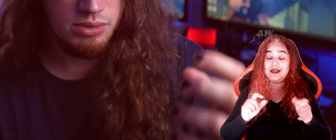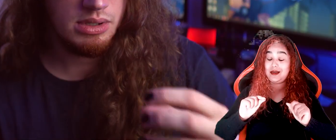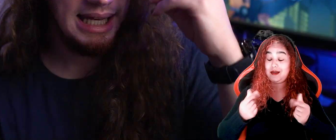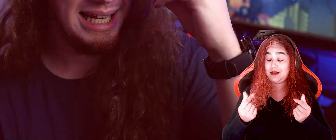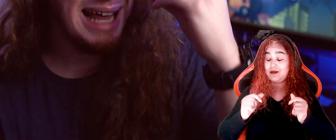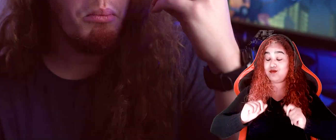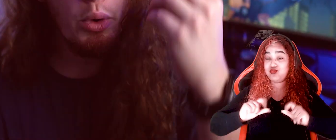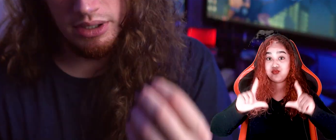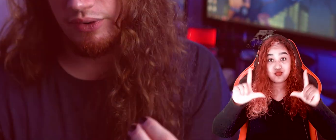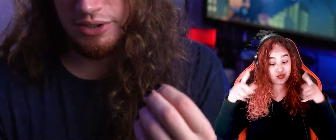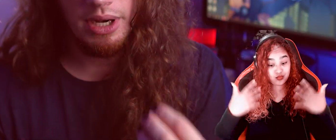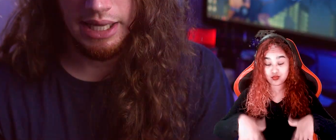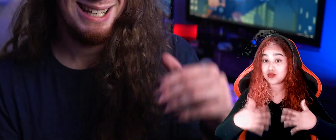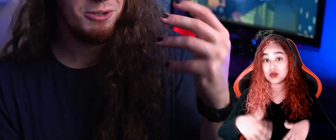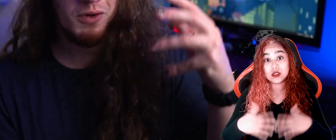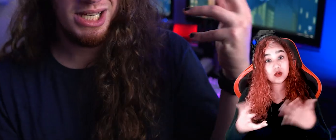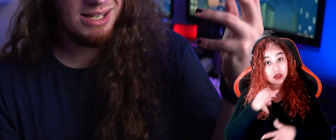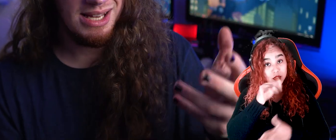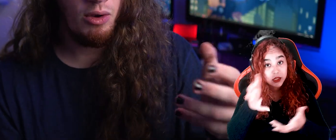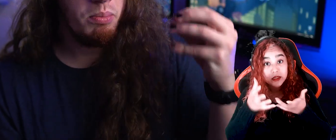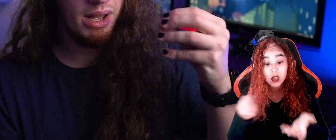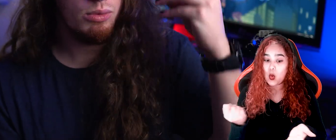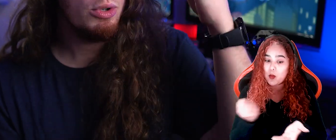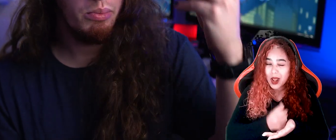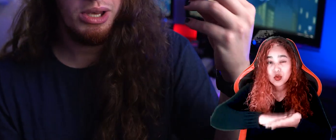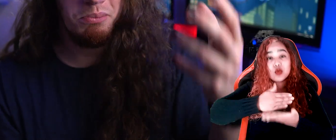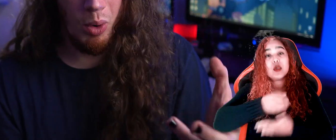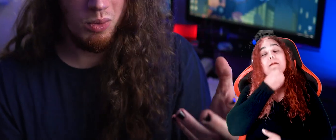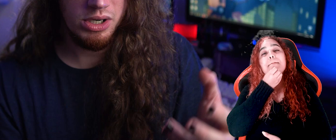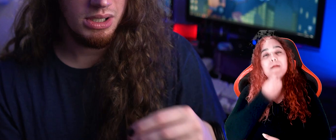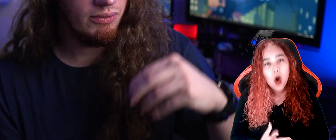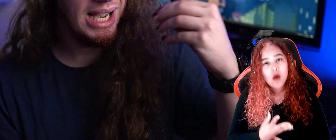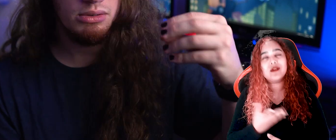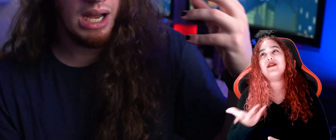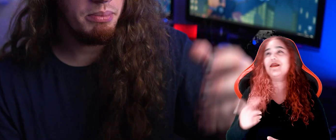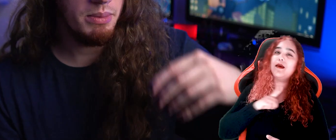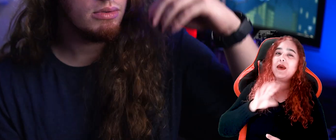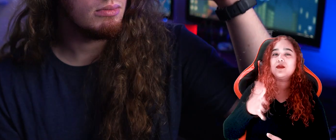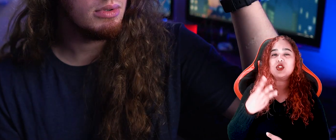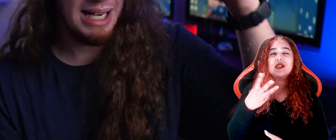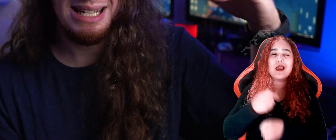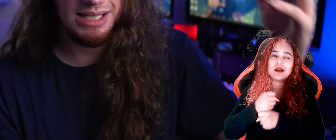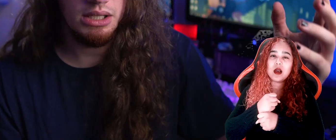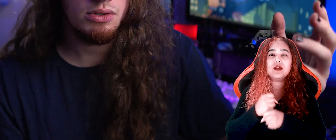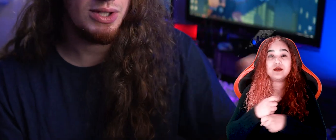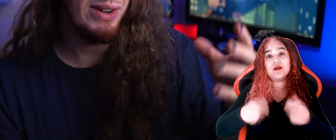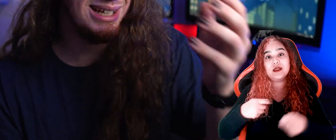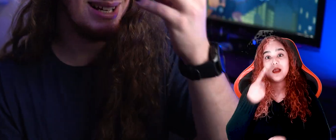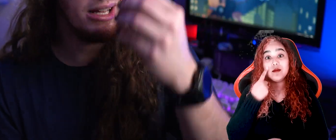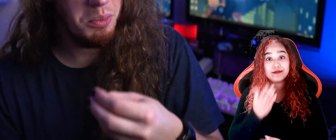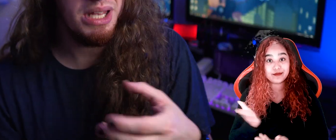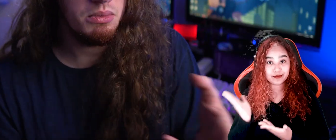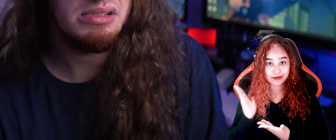elevados e ele tá muito inflacionado. Então se você quiser comprar um notebook bom hoje, que vai durar pelo menos uns 3 anos,